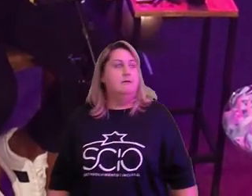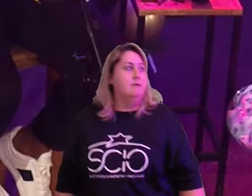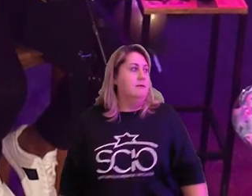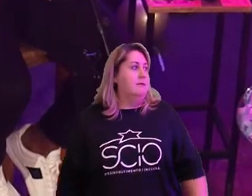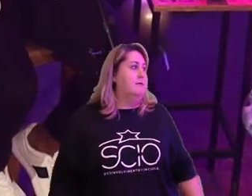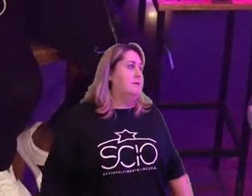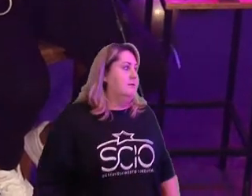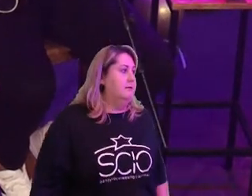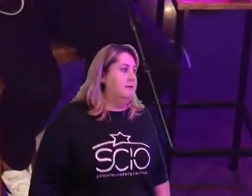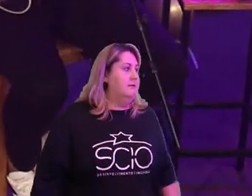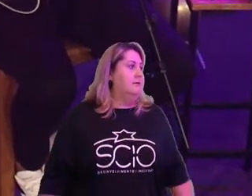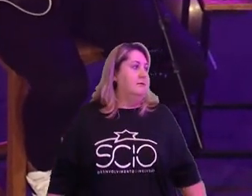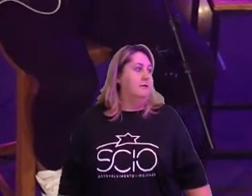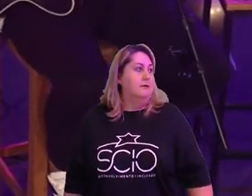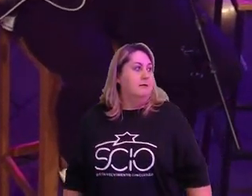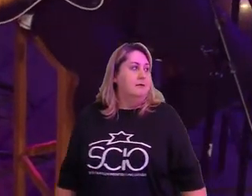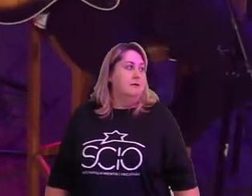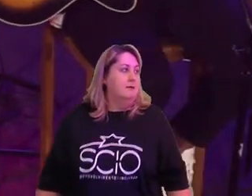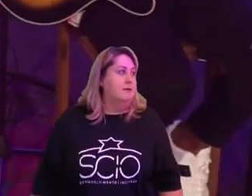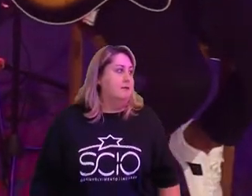É.